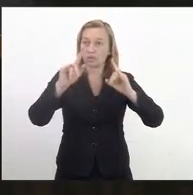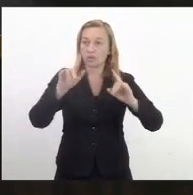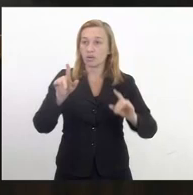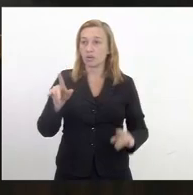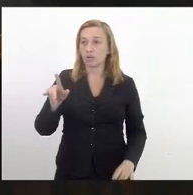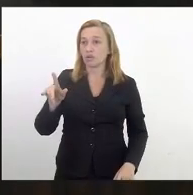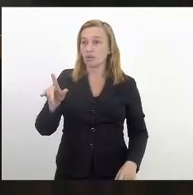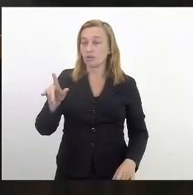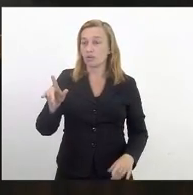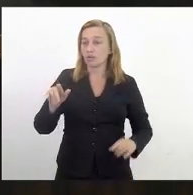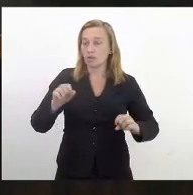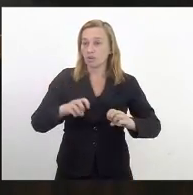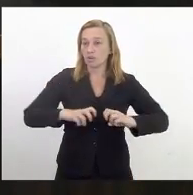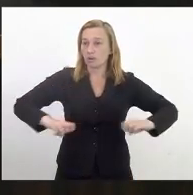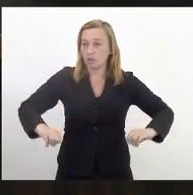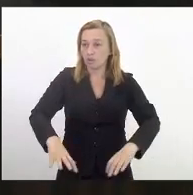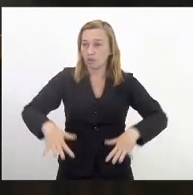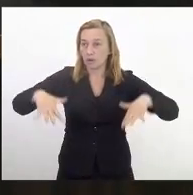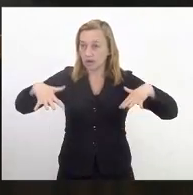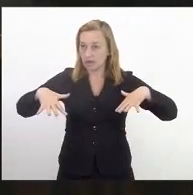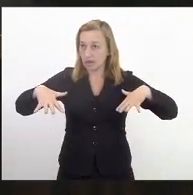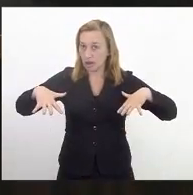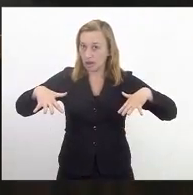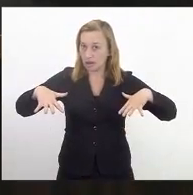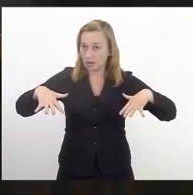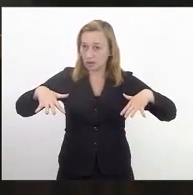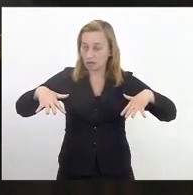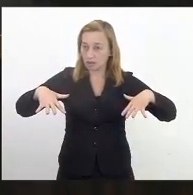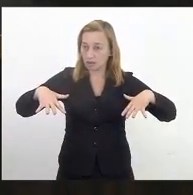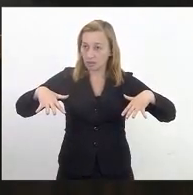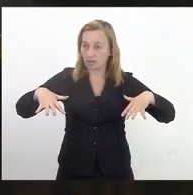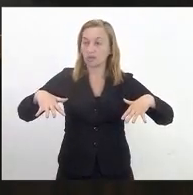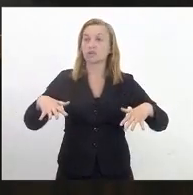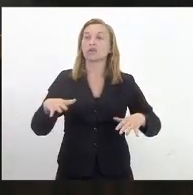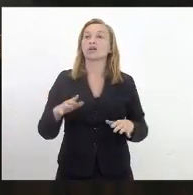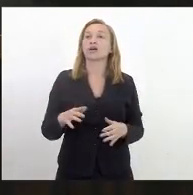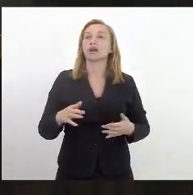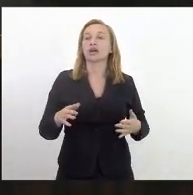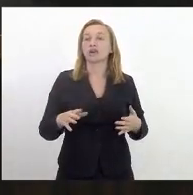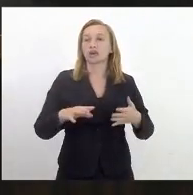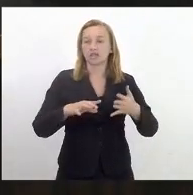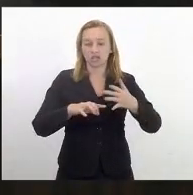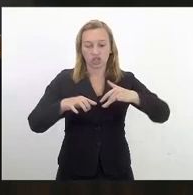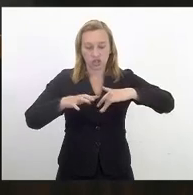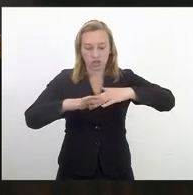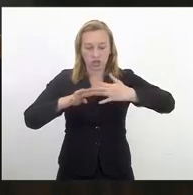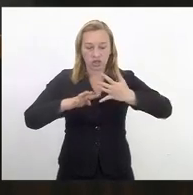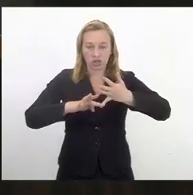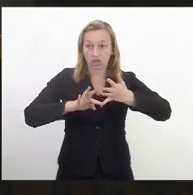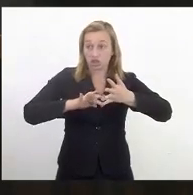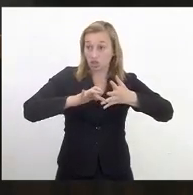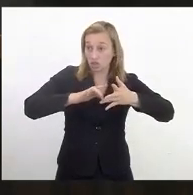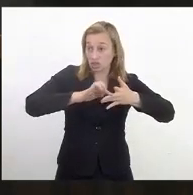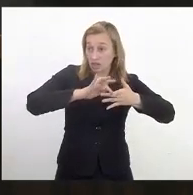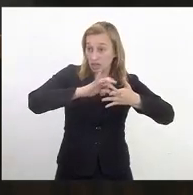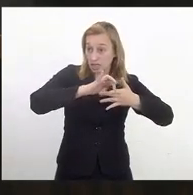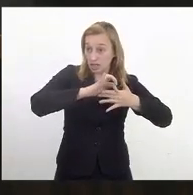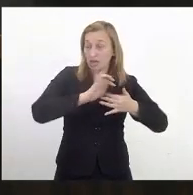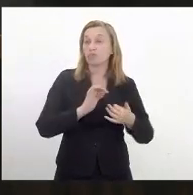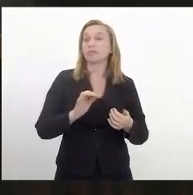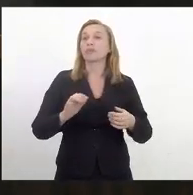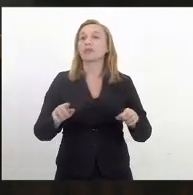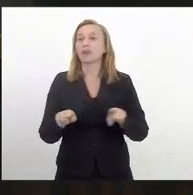com 5.700 metros quadrados levando em consideração escadaria Jardins e calçadas